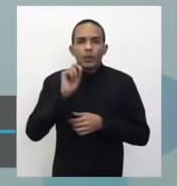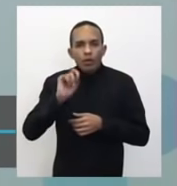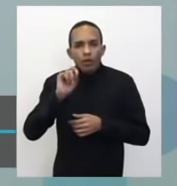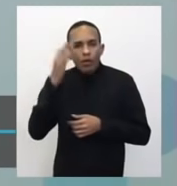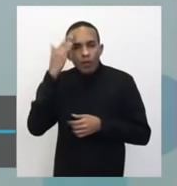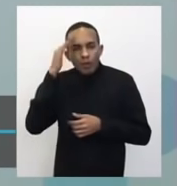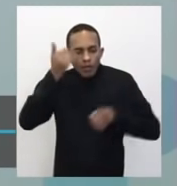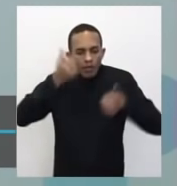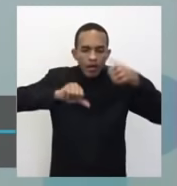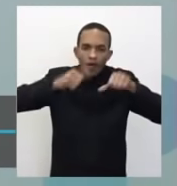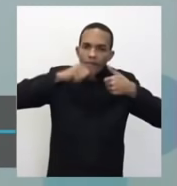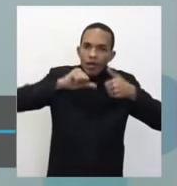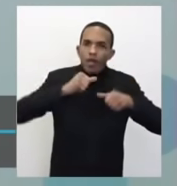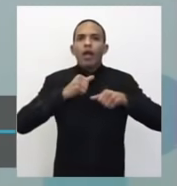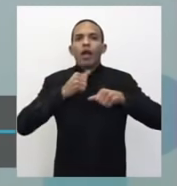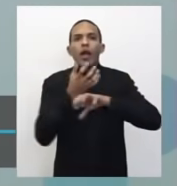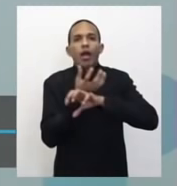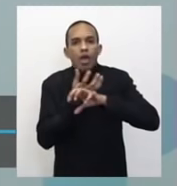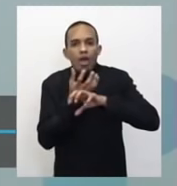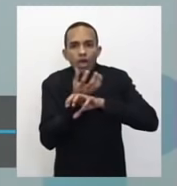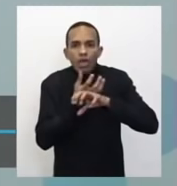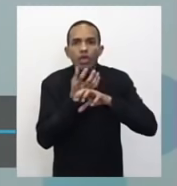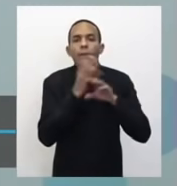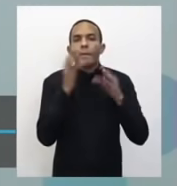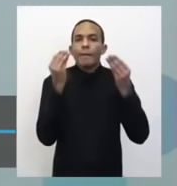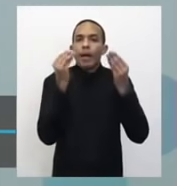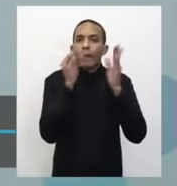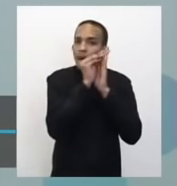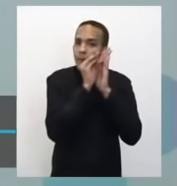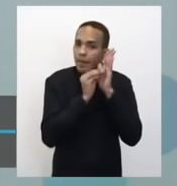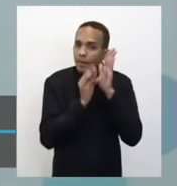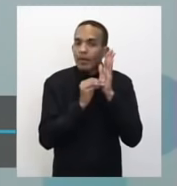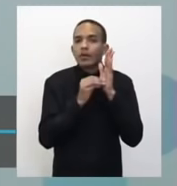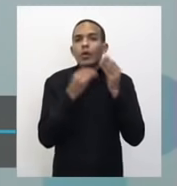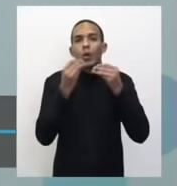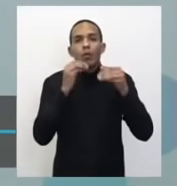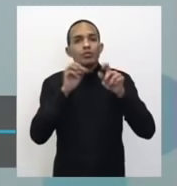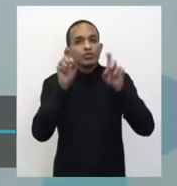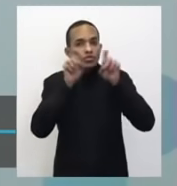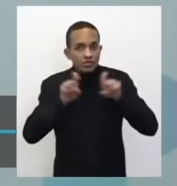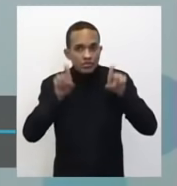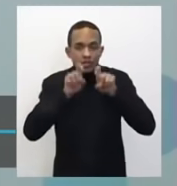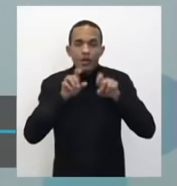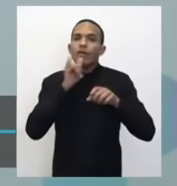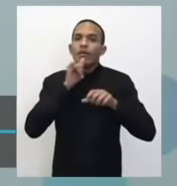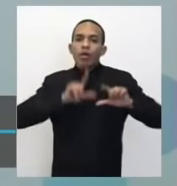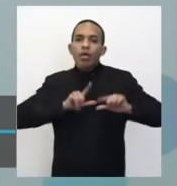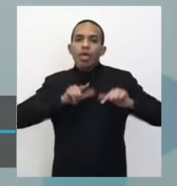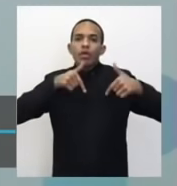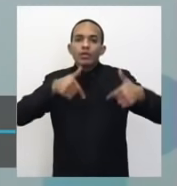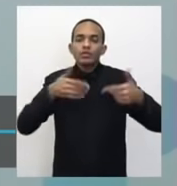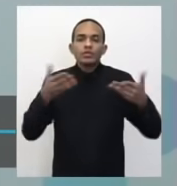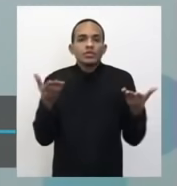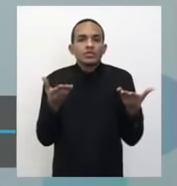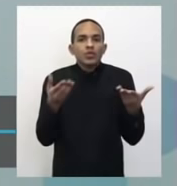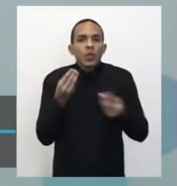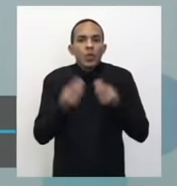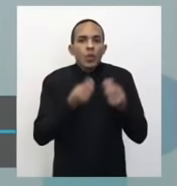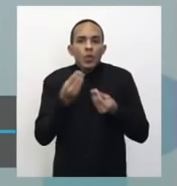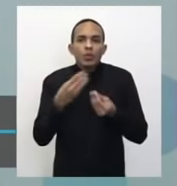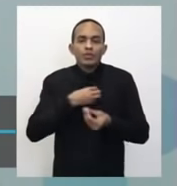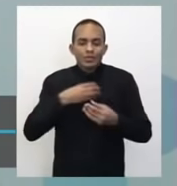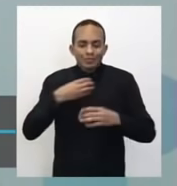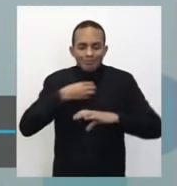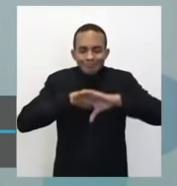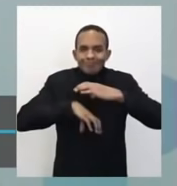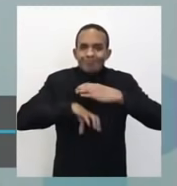e avaliar conteúdos produzidos por meios digitais, posicionando-se de maneira empática